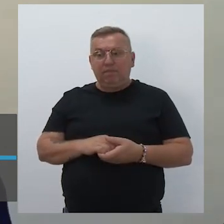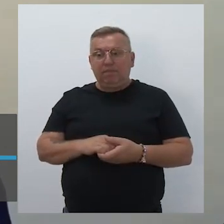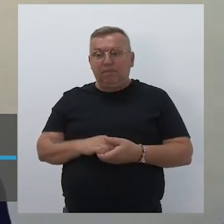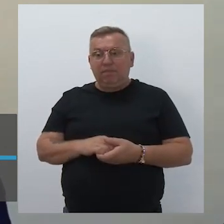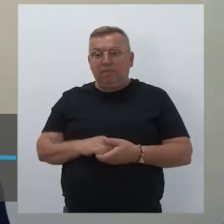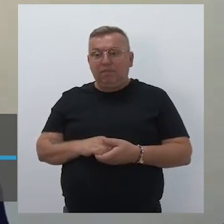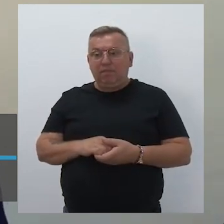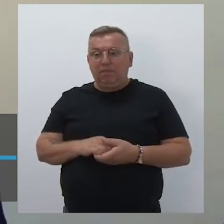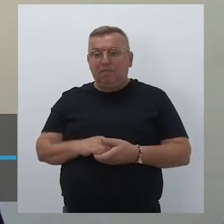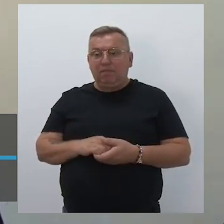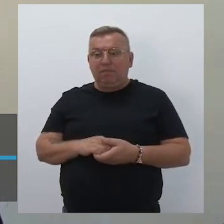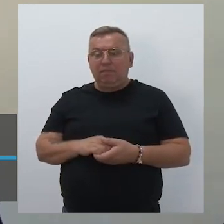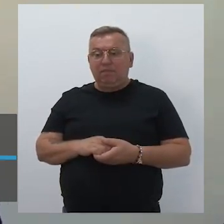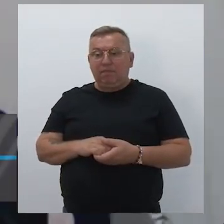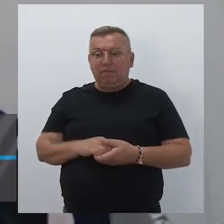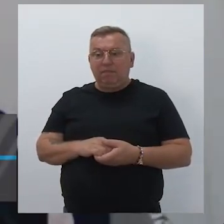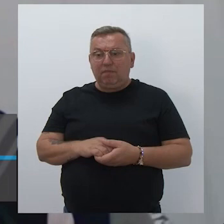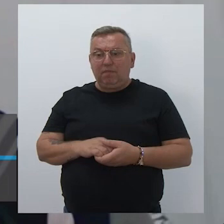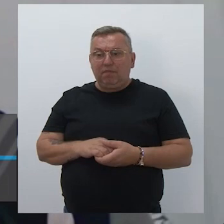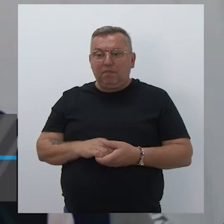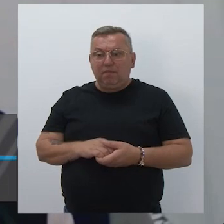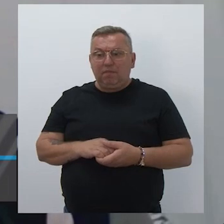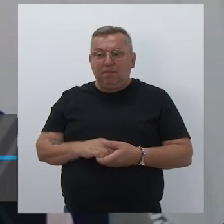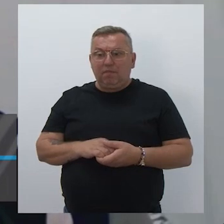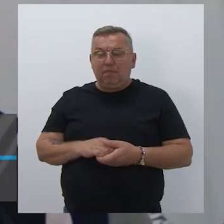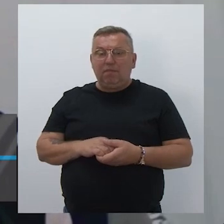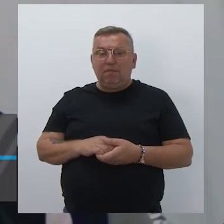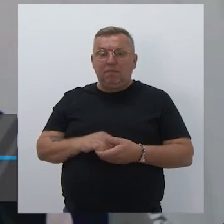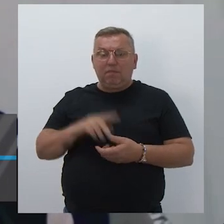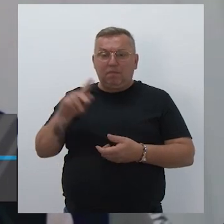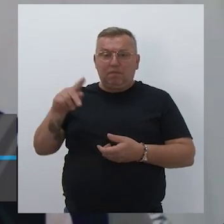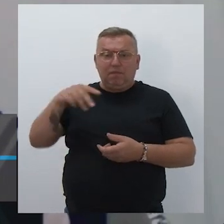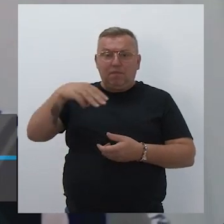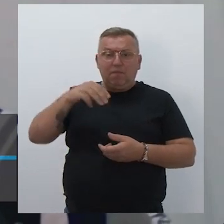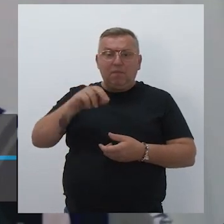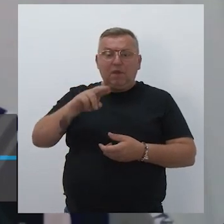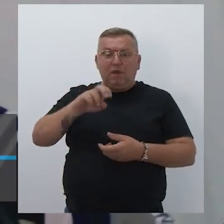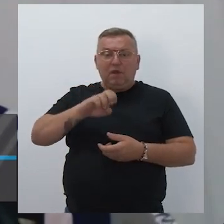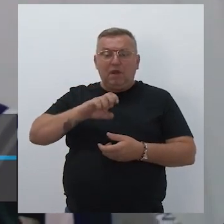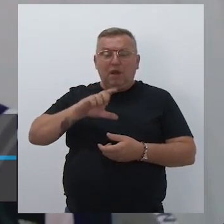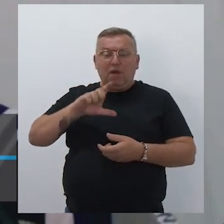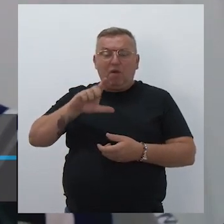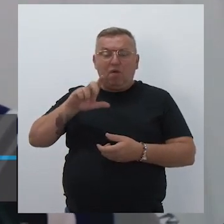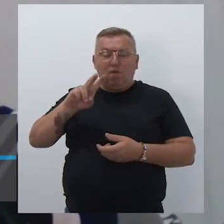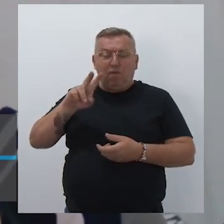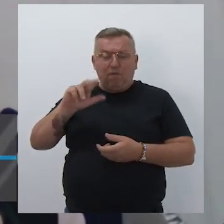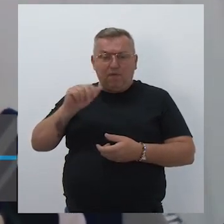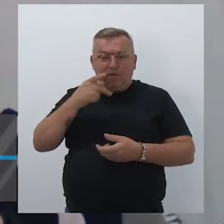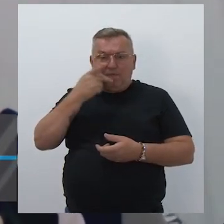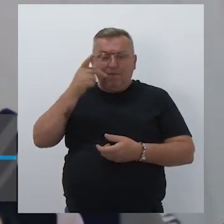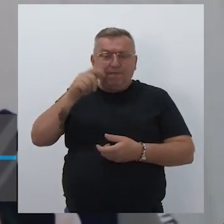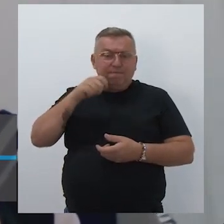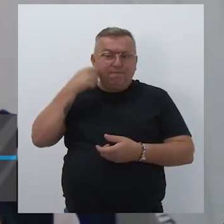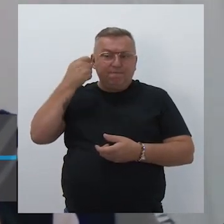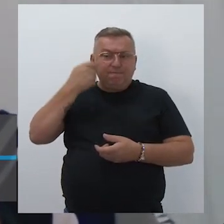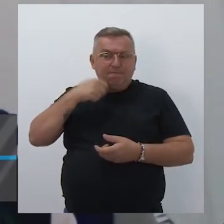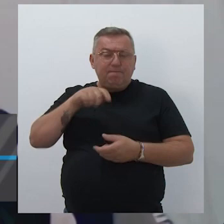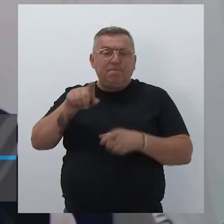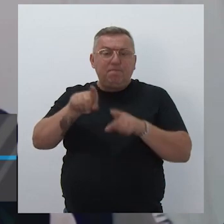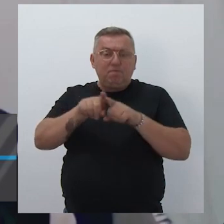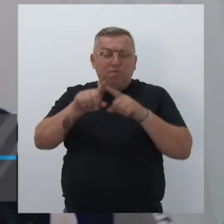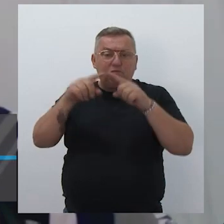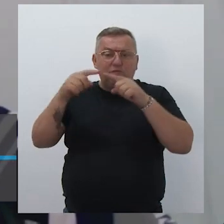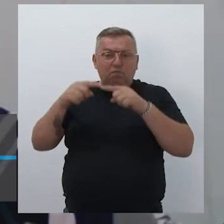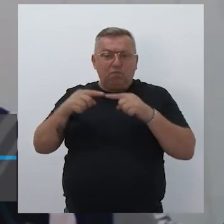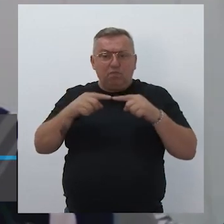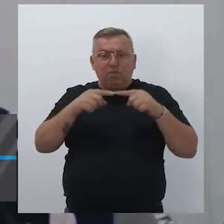Passo para você, Adriana. Isso, a professora Maria Alva questiona sobre os vestibulares. Sim, professora, eles serão também